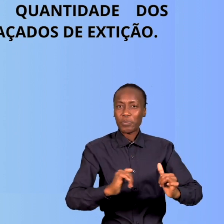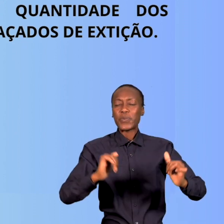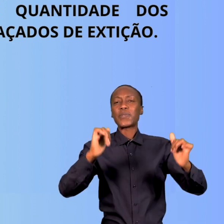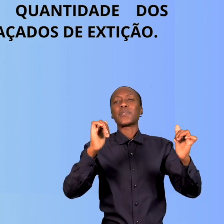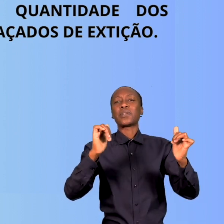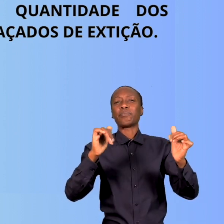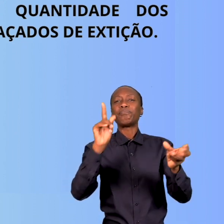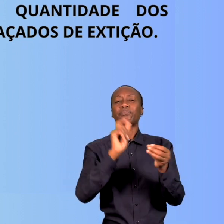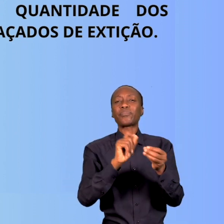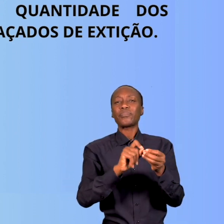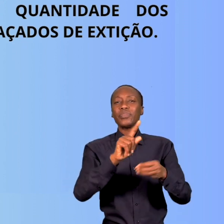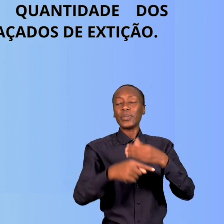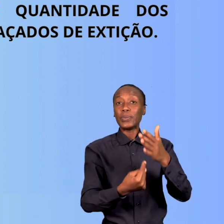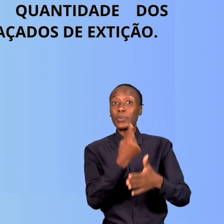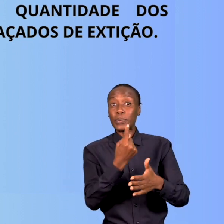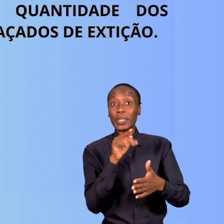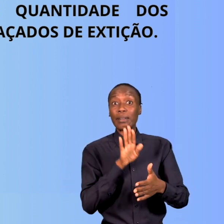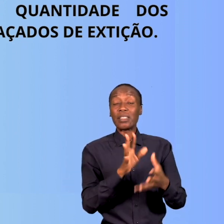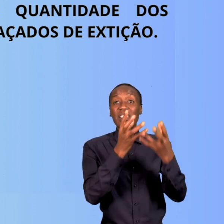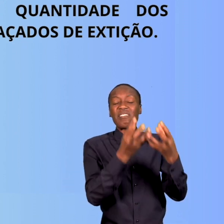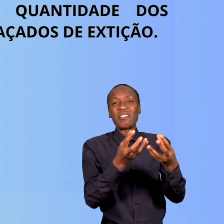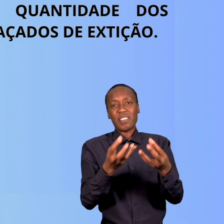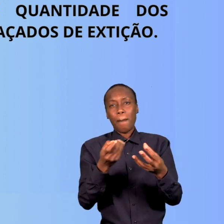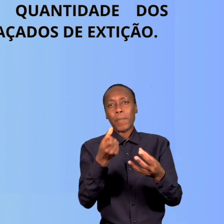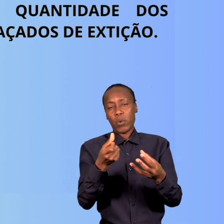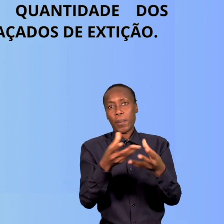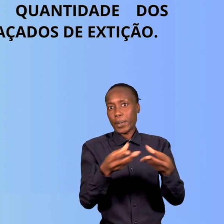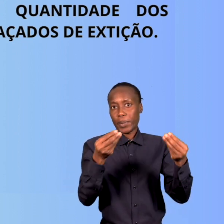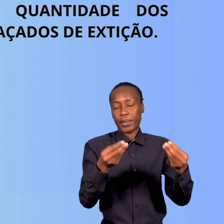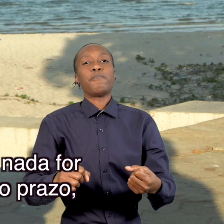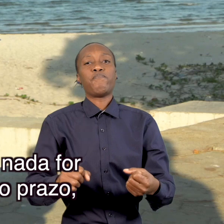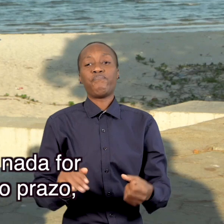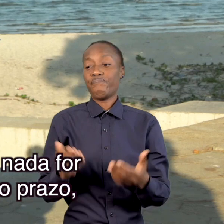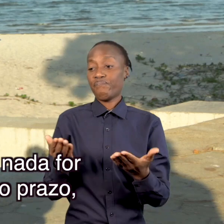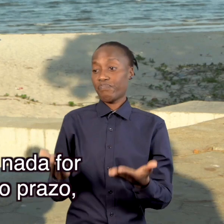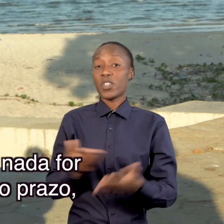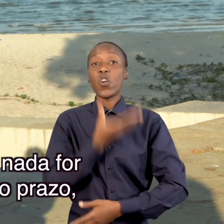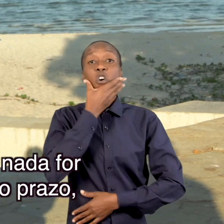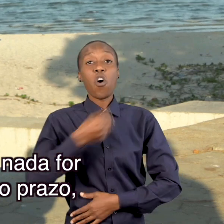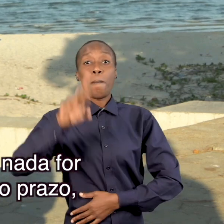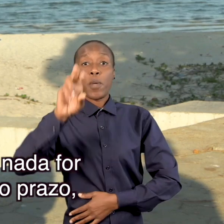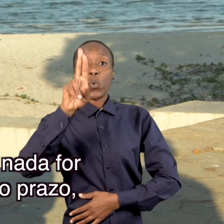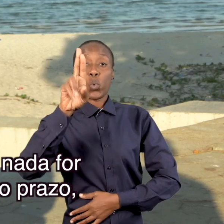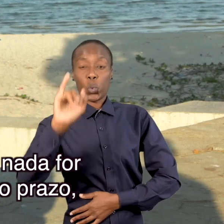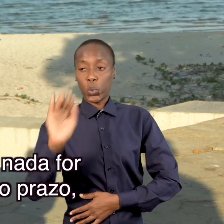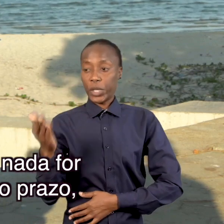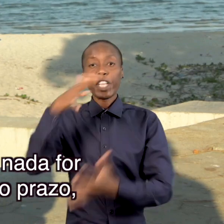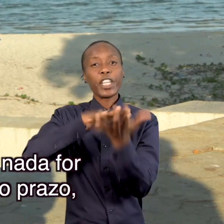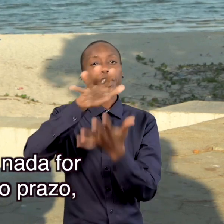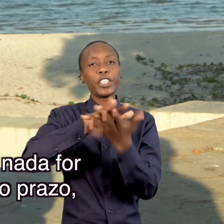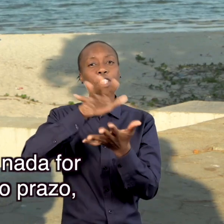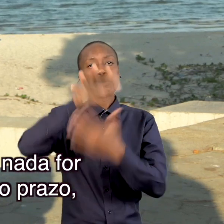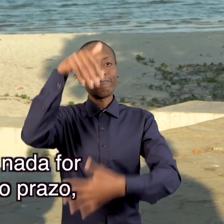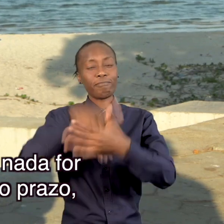especialmente os ameaçados de extinção. O ambientalista Rui Silva